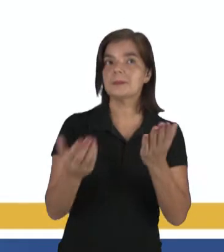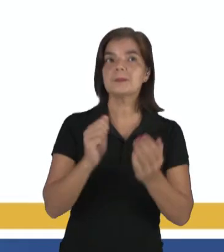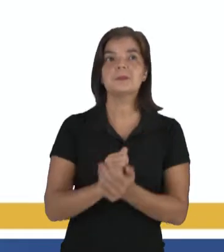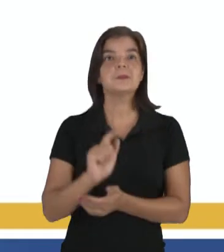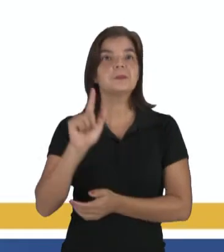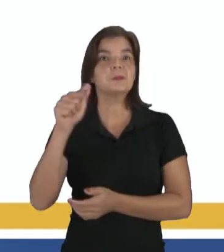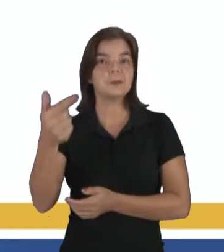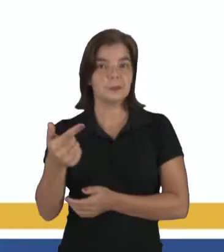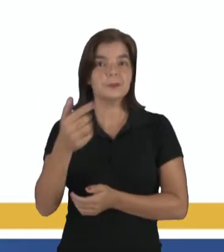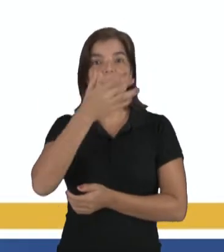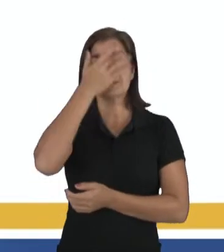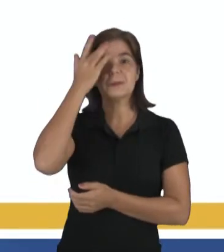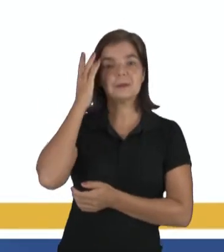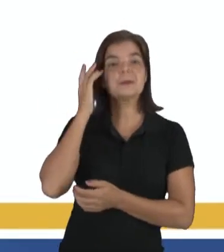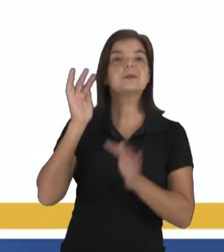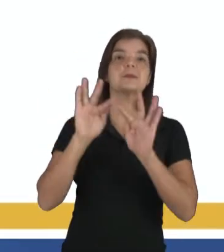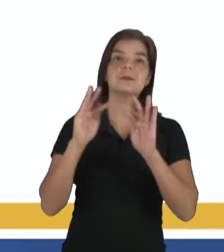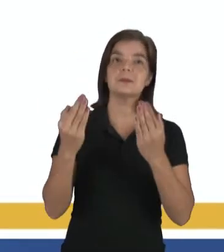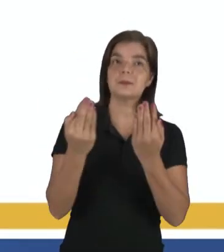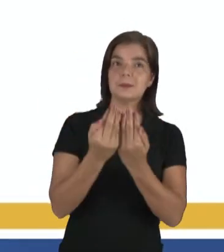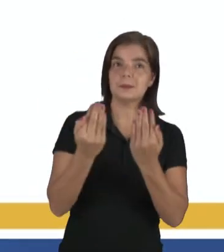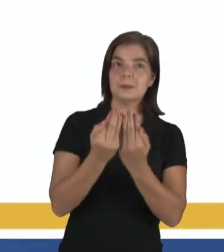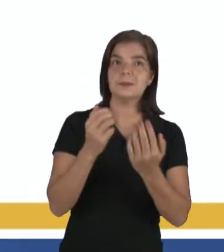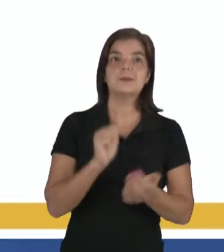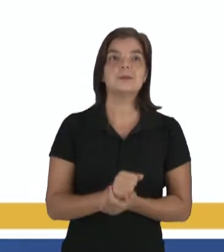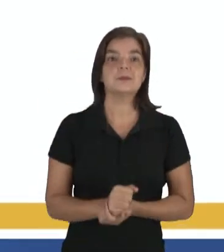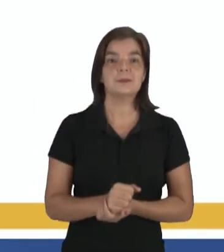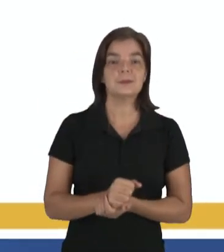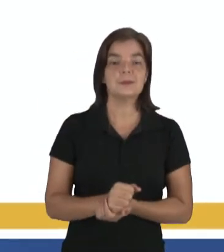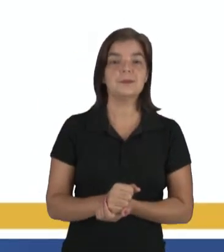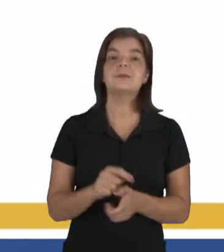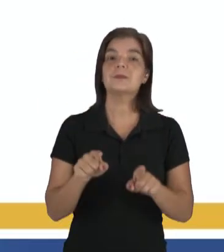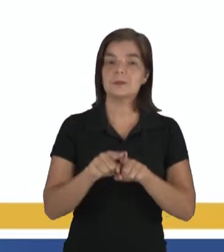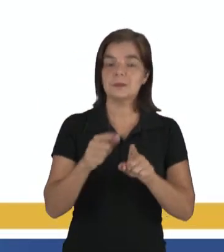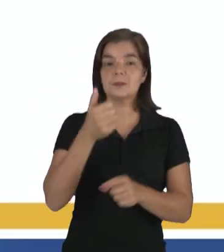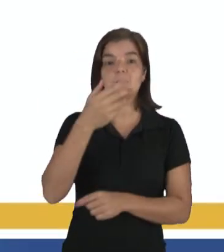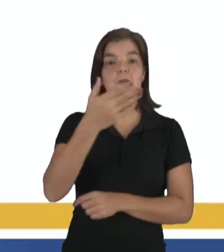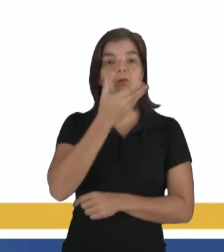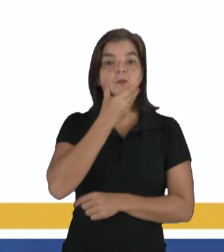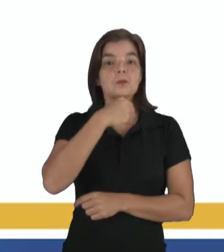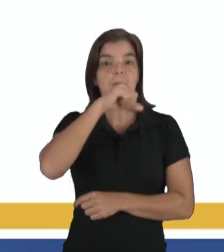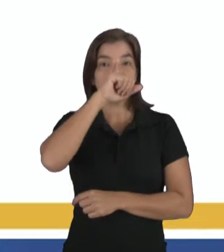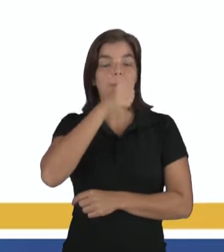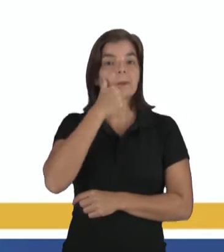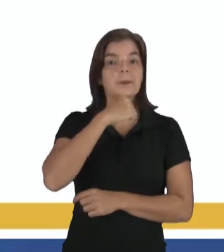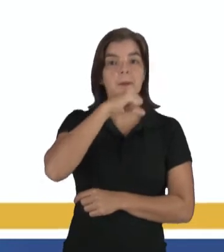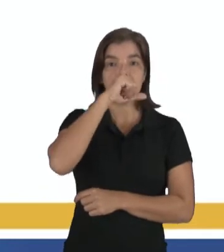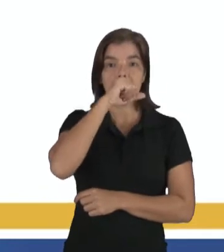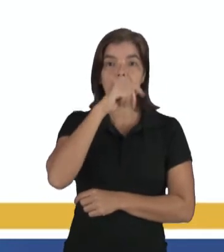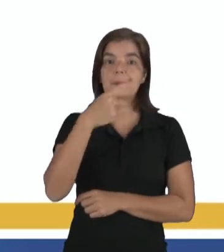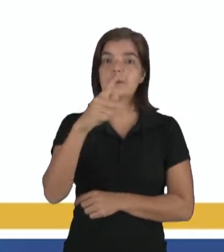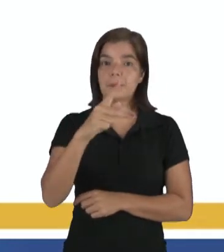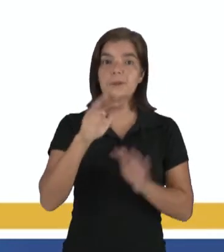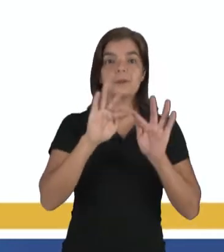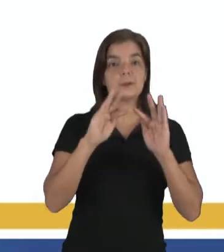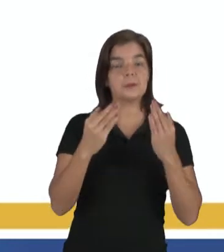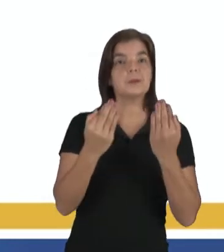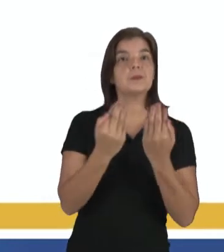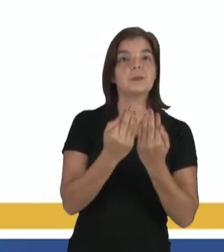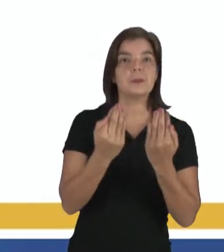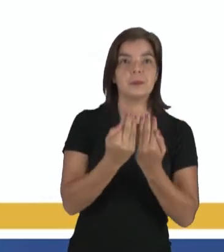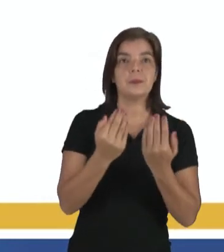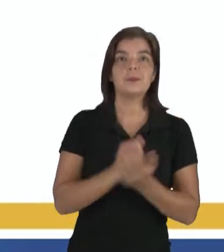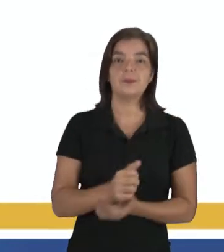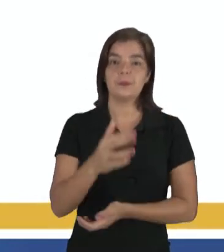vocês olha outros membros da família mother e fada ou seja o seu pai a sua mãe e o seu pai juntos são seus pais